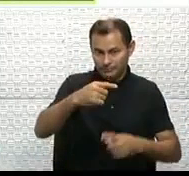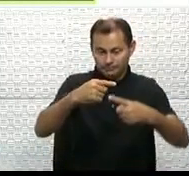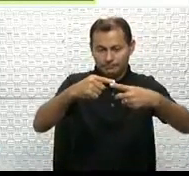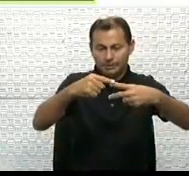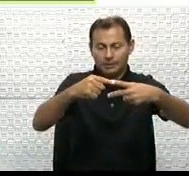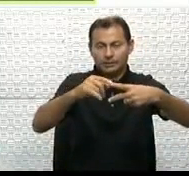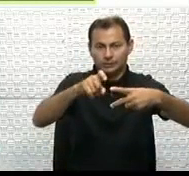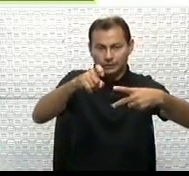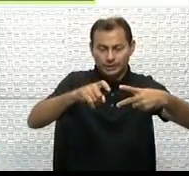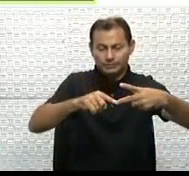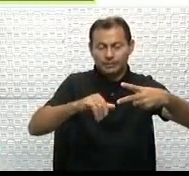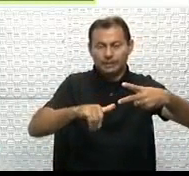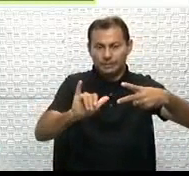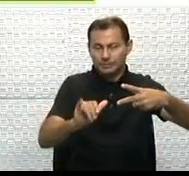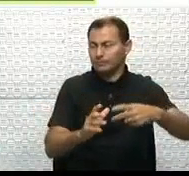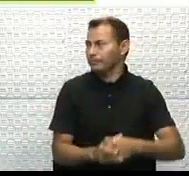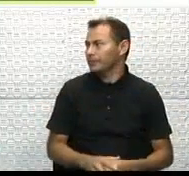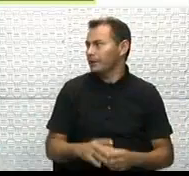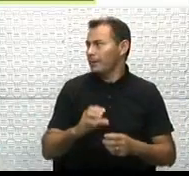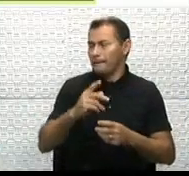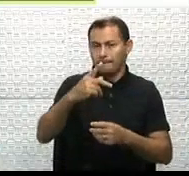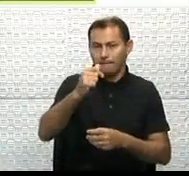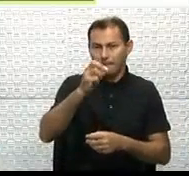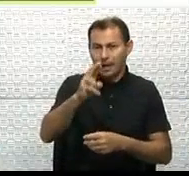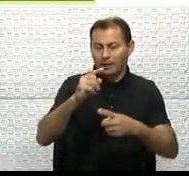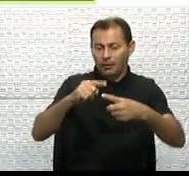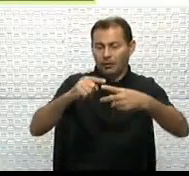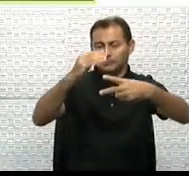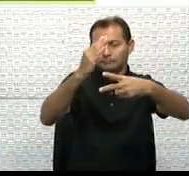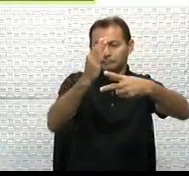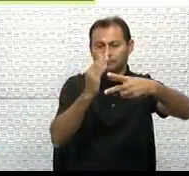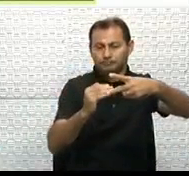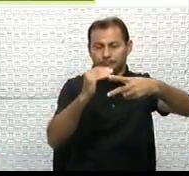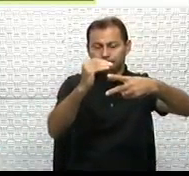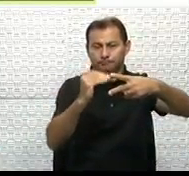E os pares ordenados são construídos